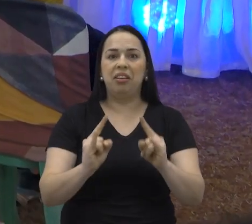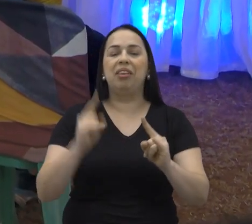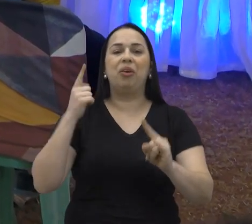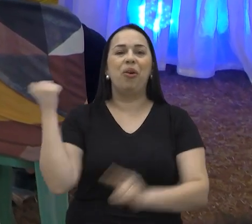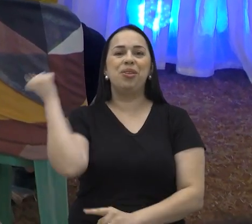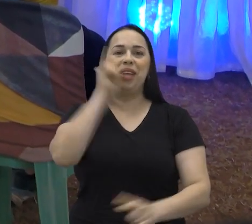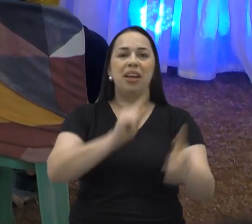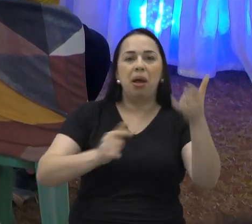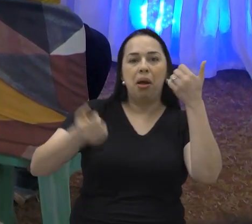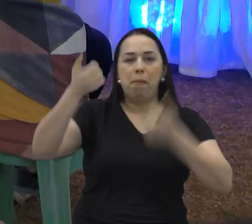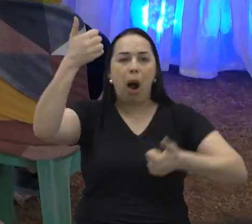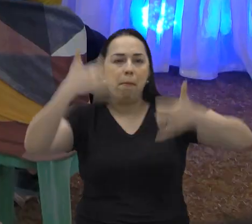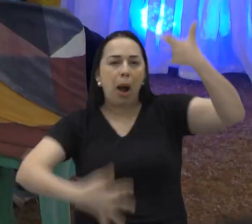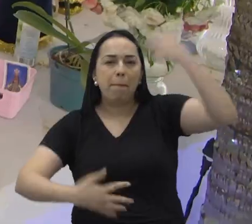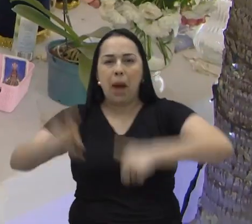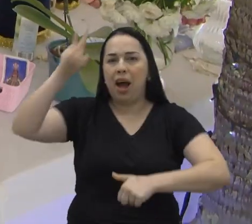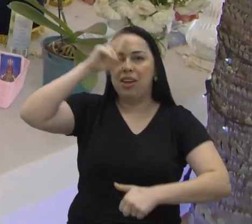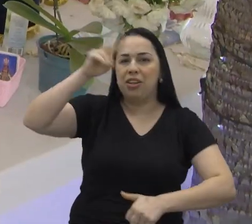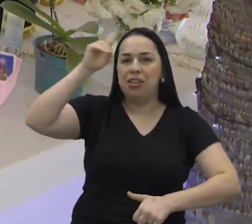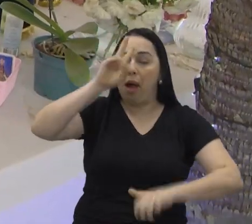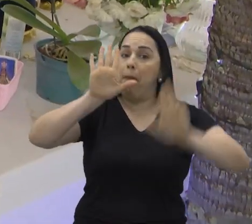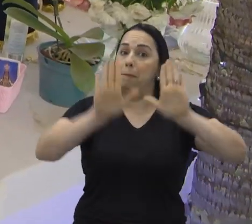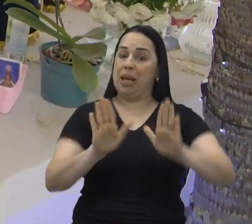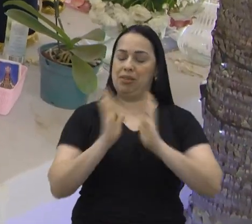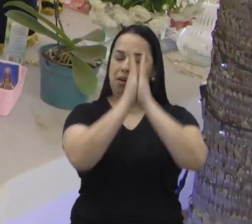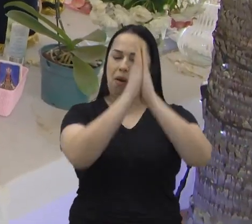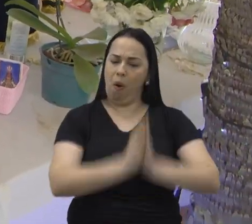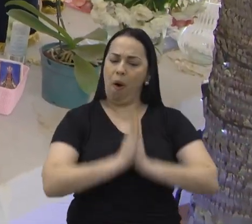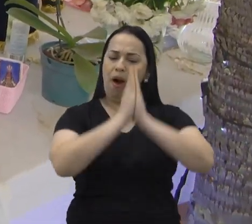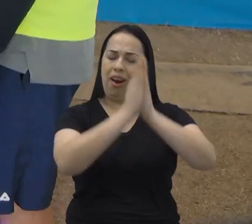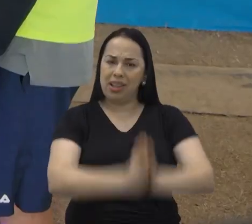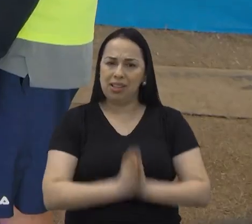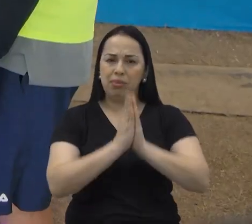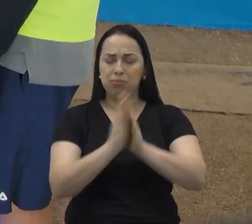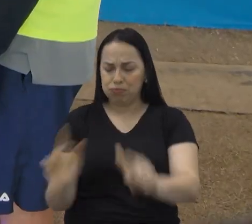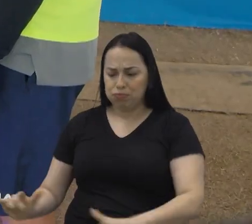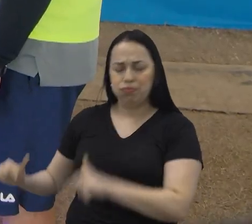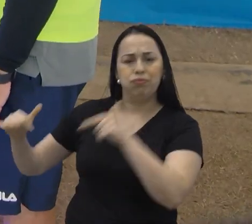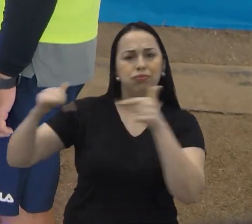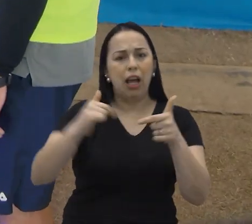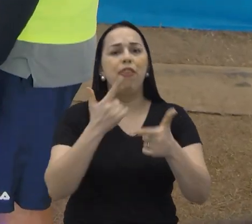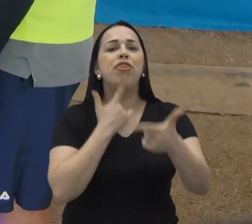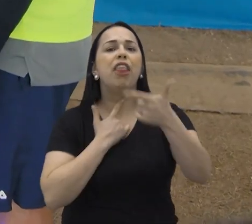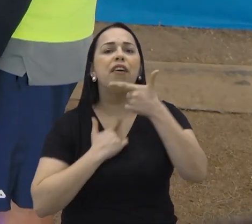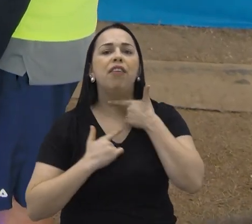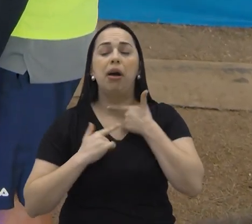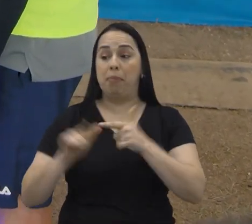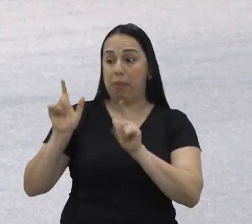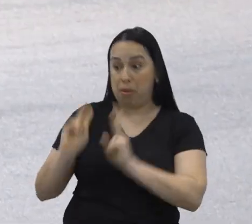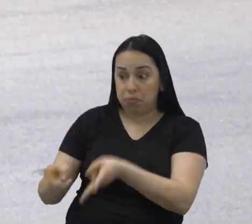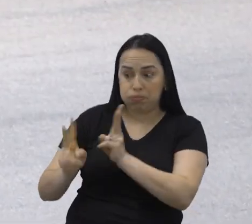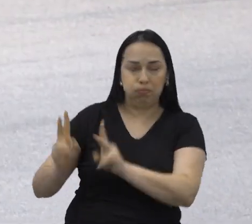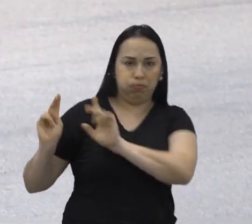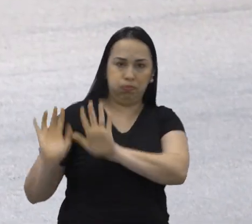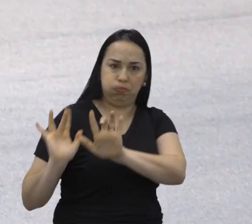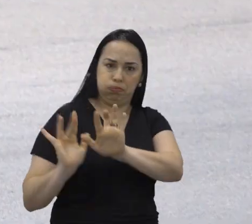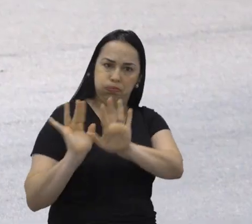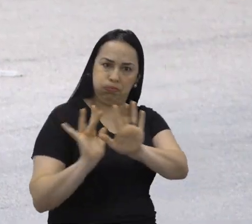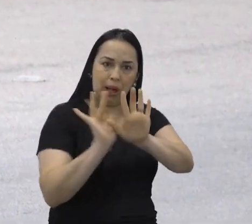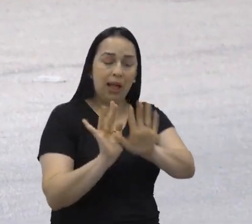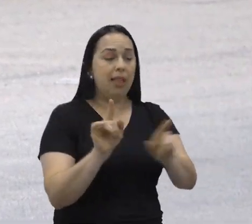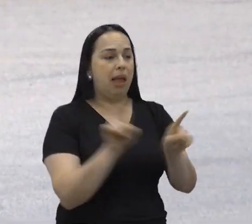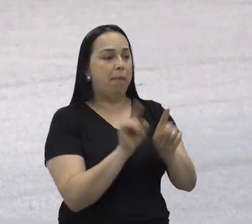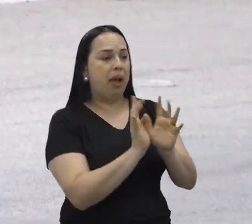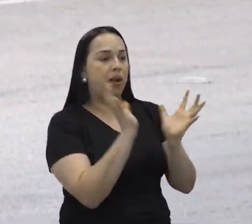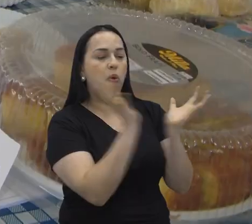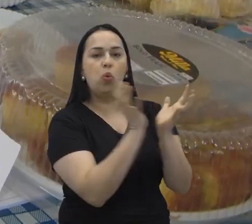tendas, histórias são divididas. A interação e a oração se tornam motivação, tanto para quem segue